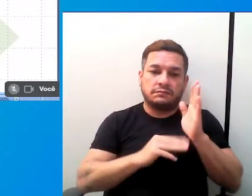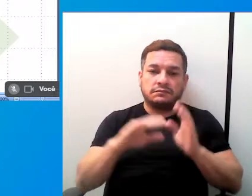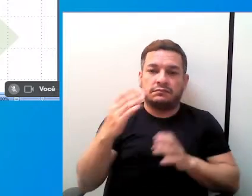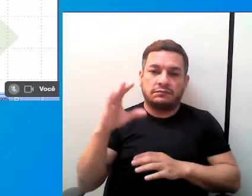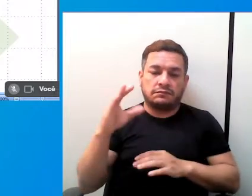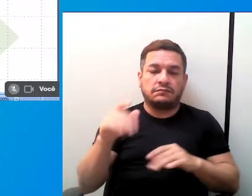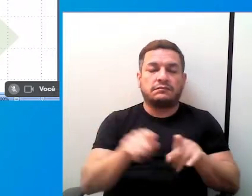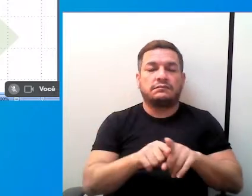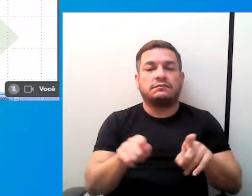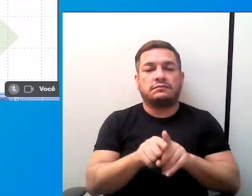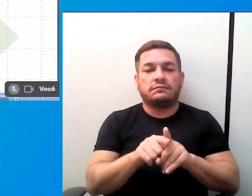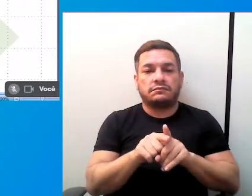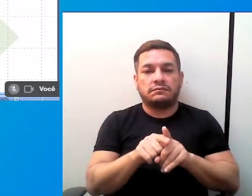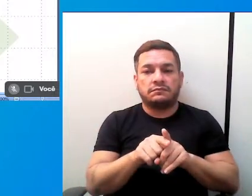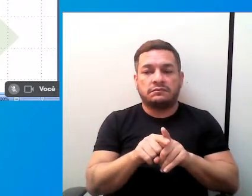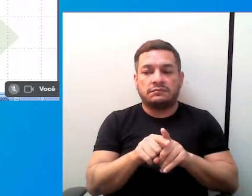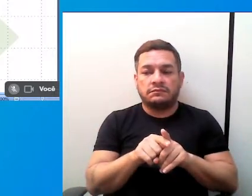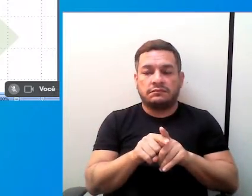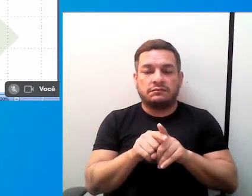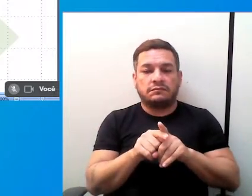e